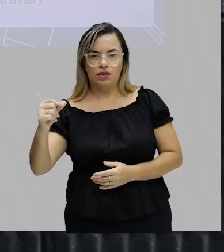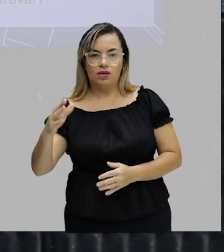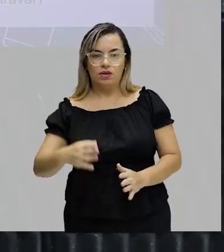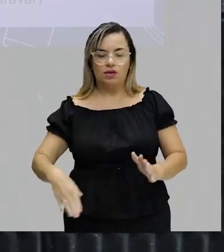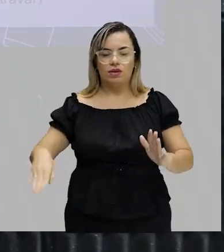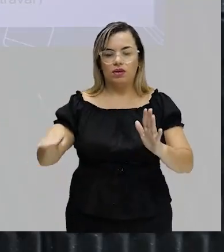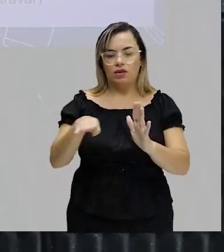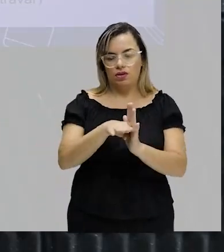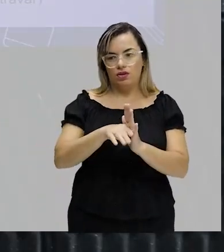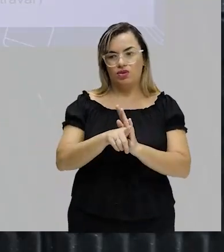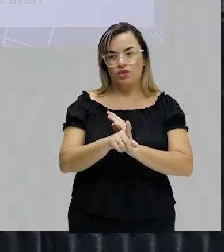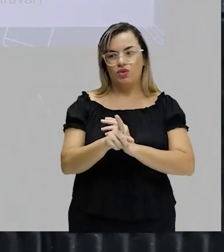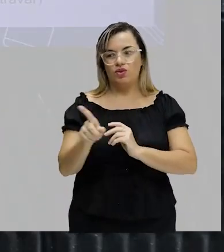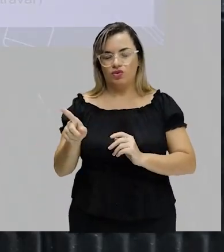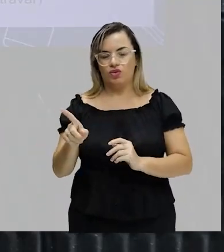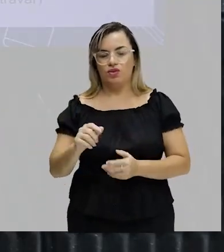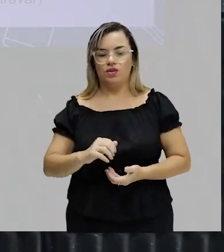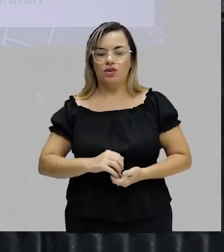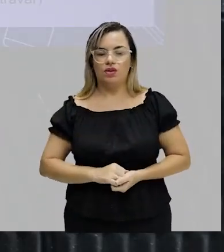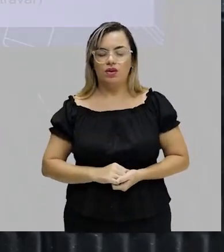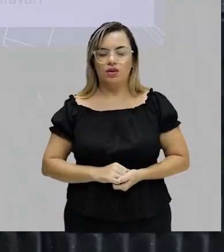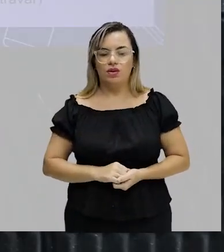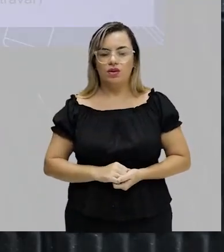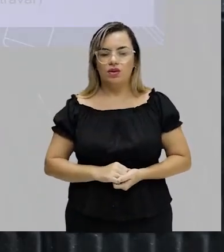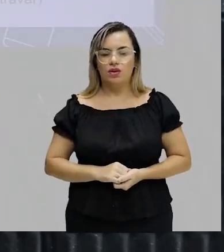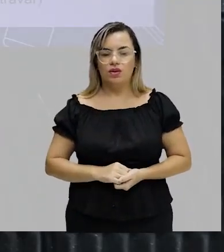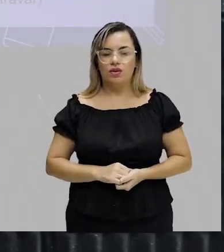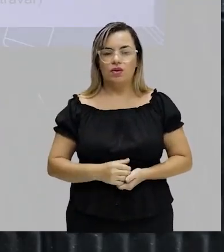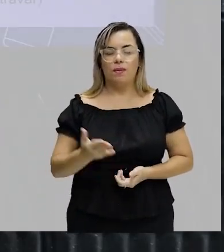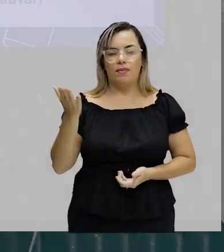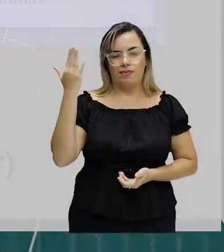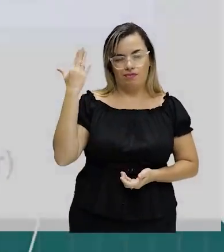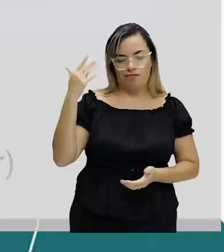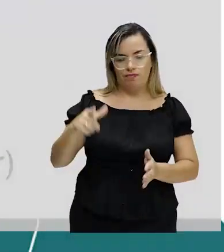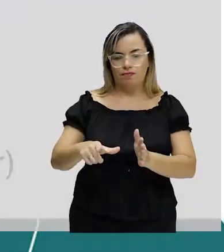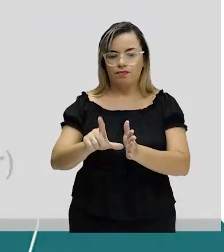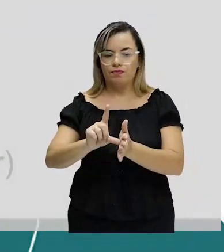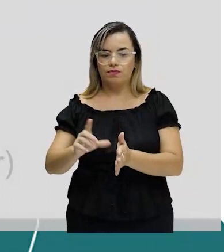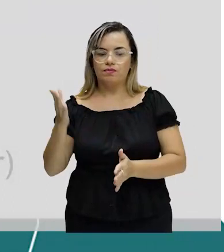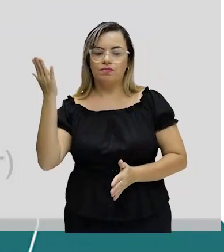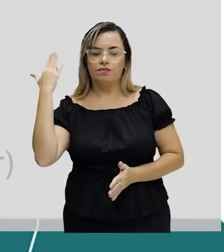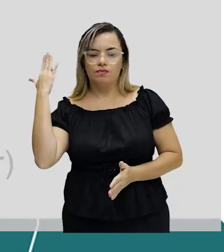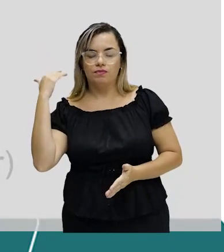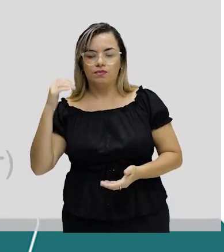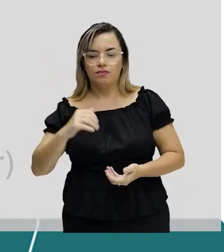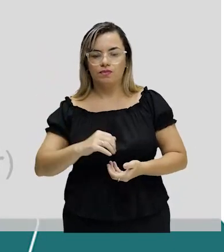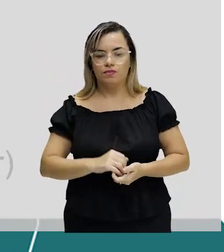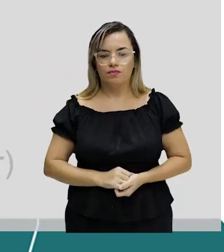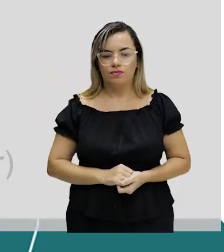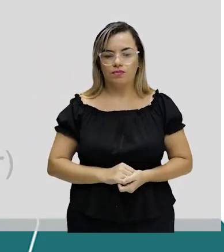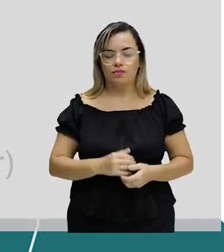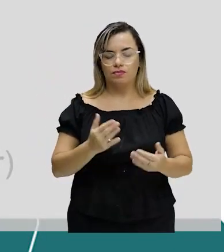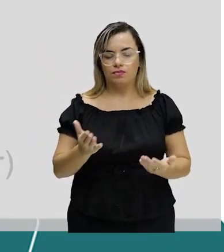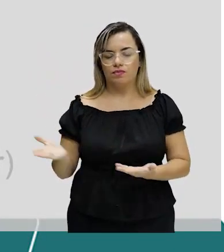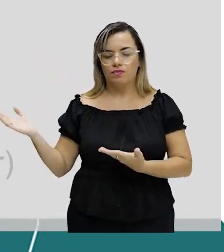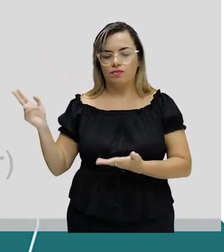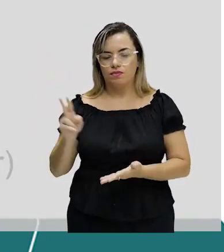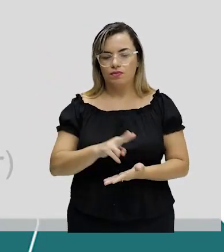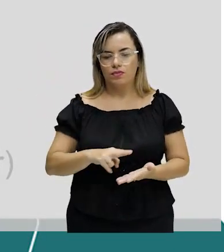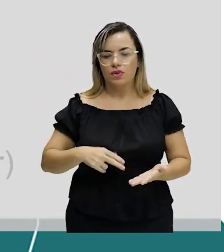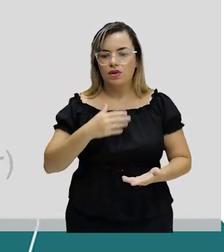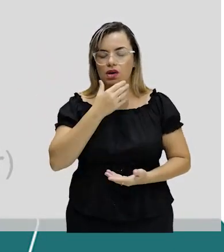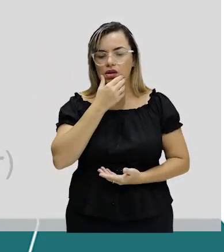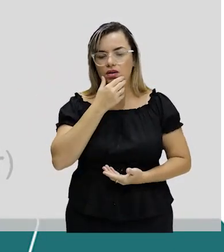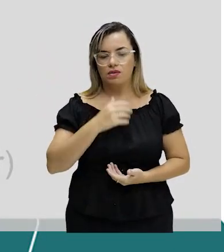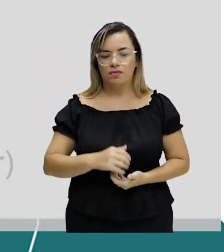ação passada antes de outra ação também passada. Outro uso. Show the order of